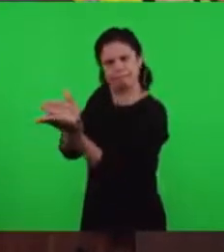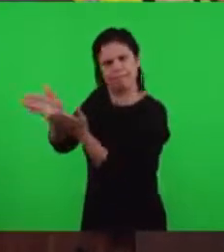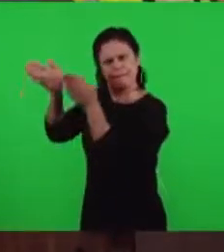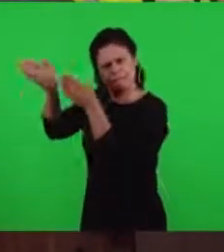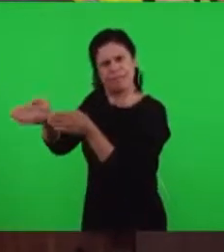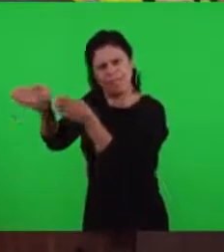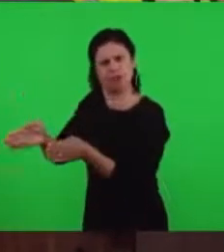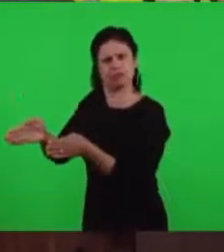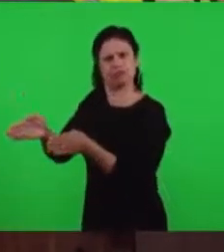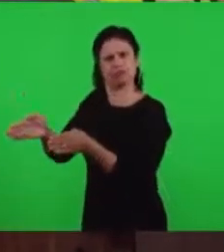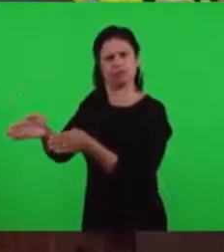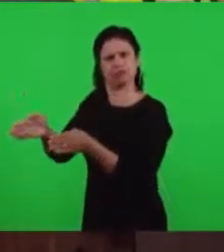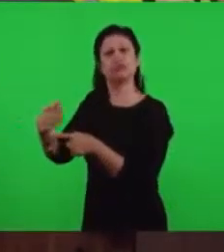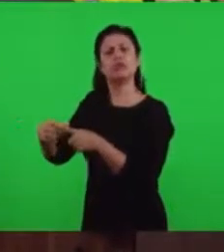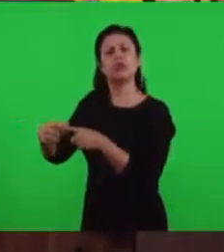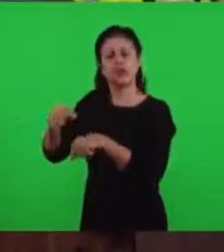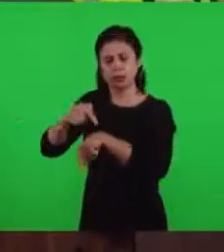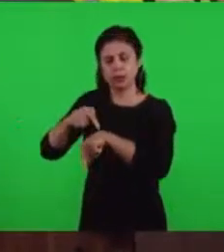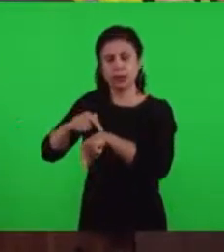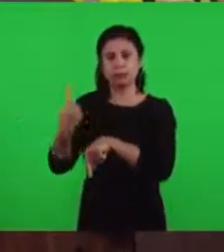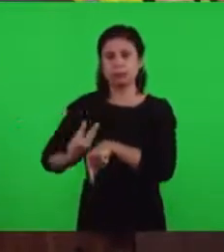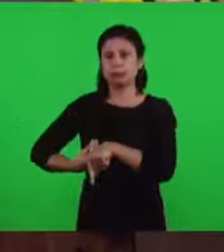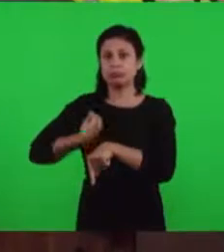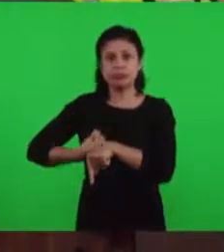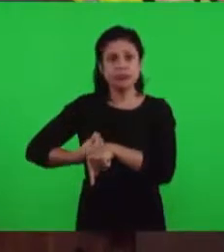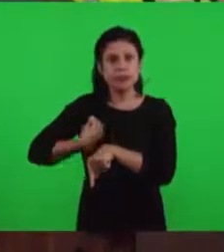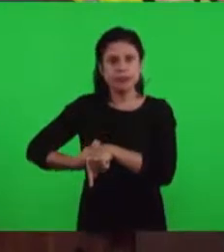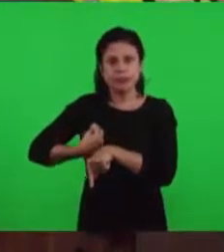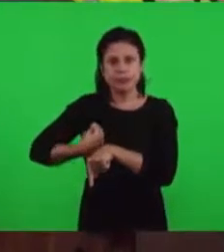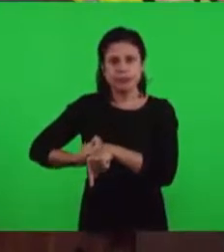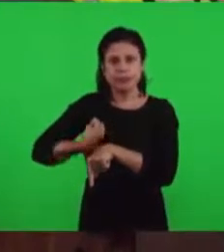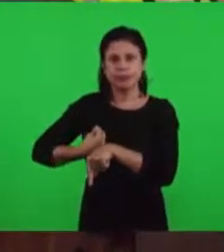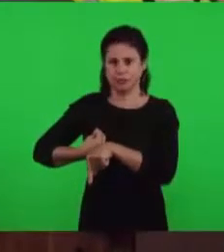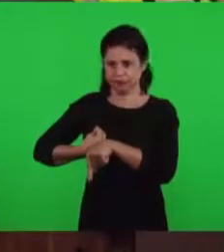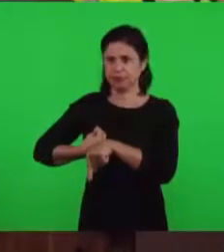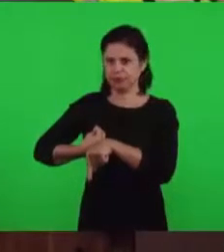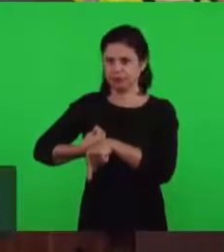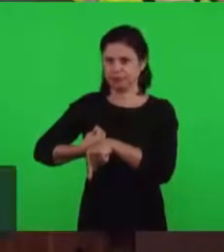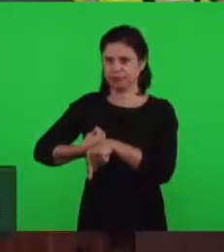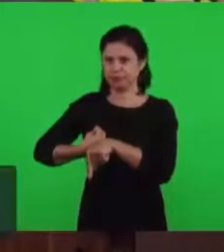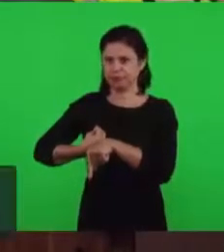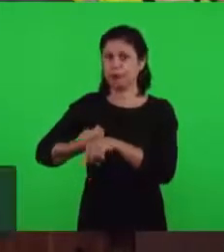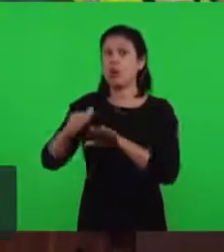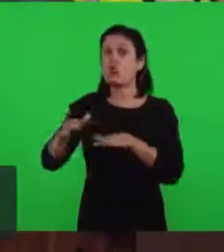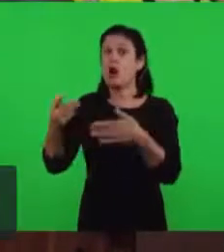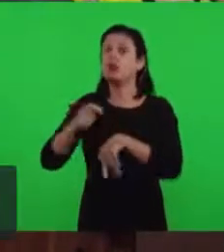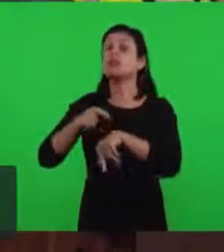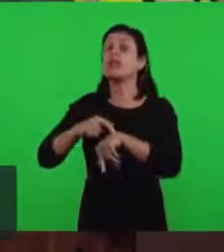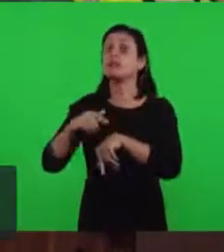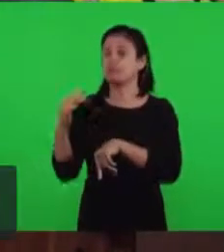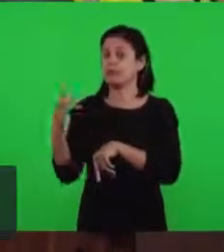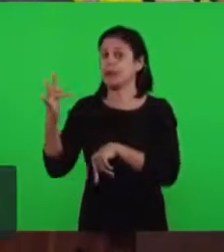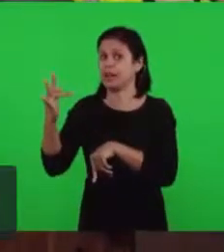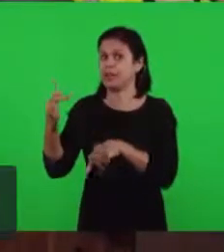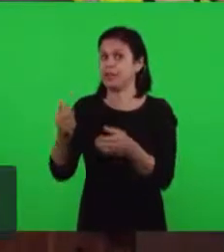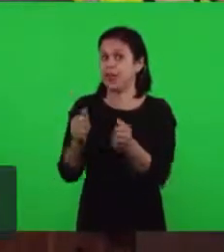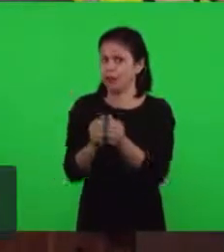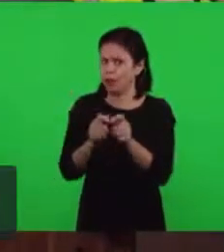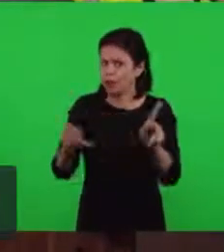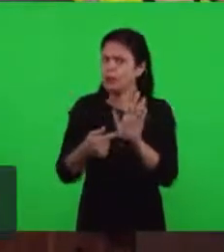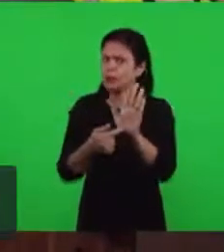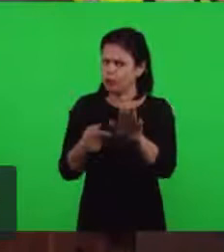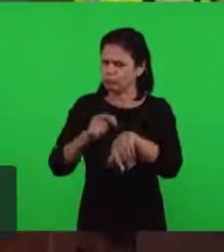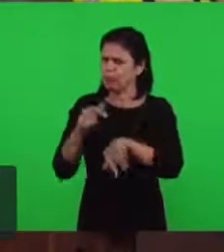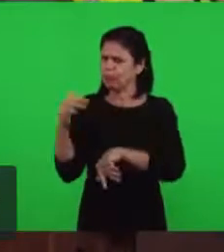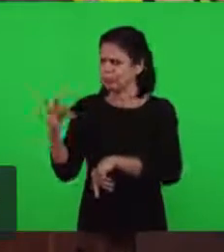para um tempo designado no próprio livro de apocalipse que é o tempo do breve veja os